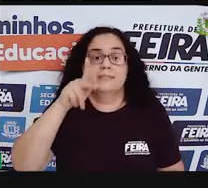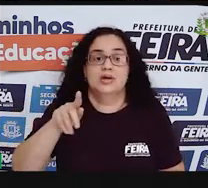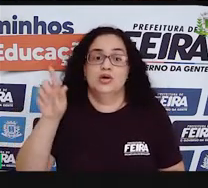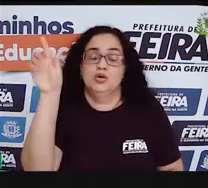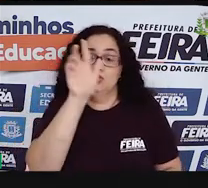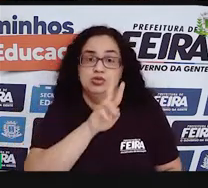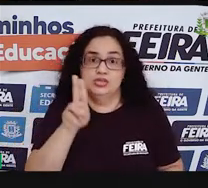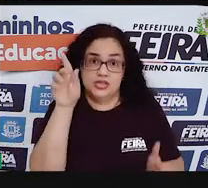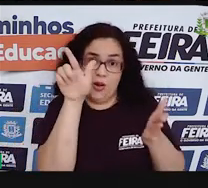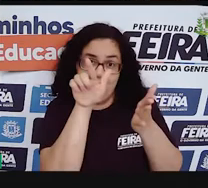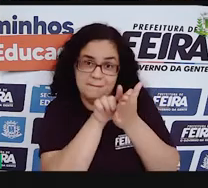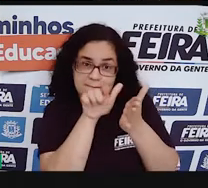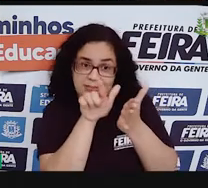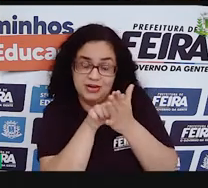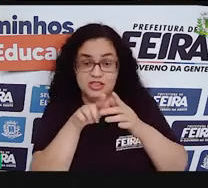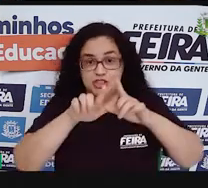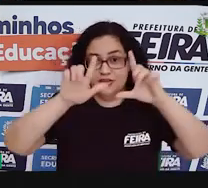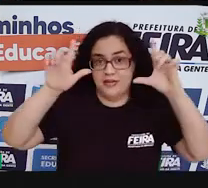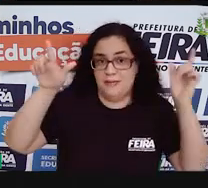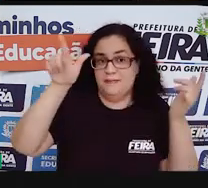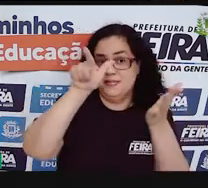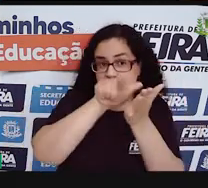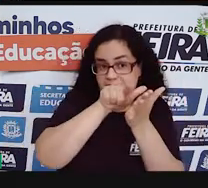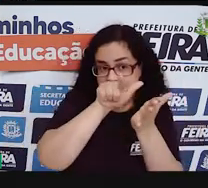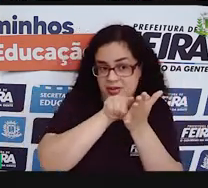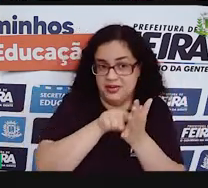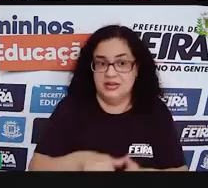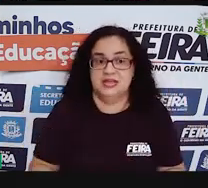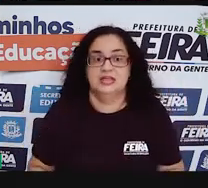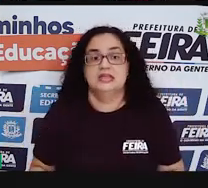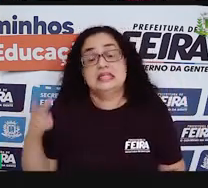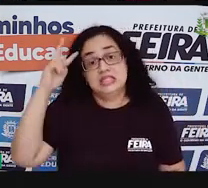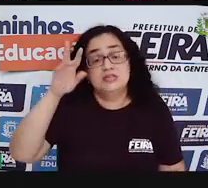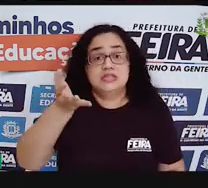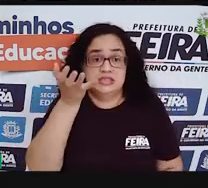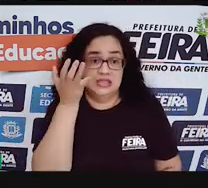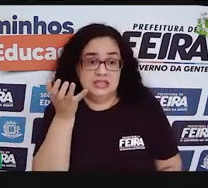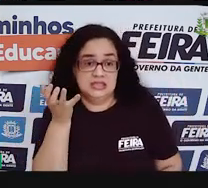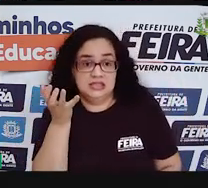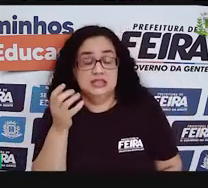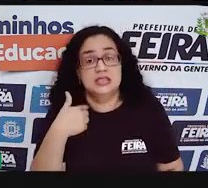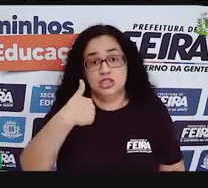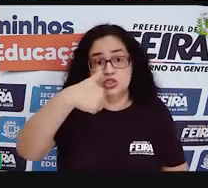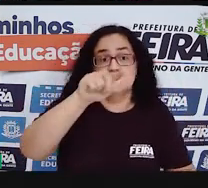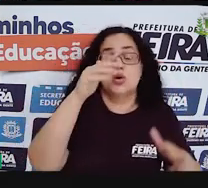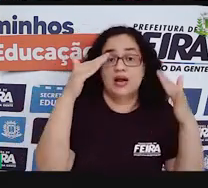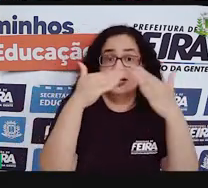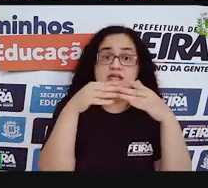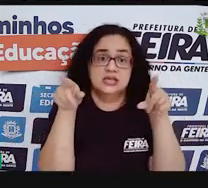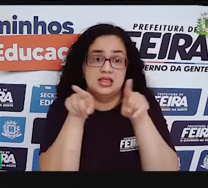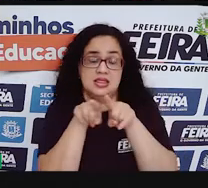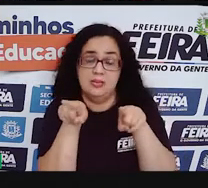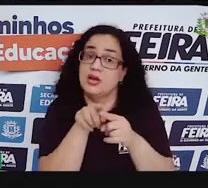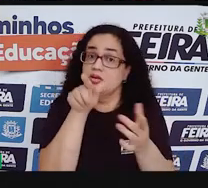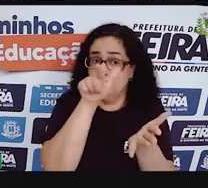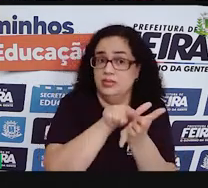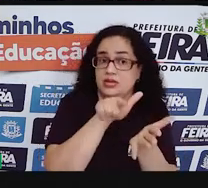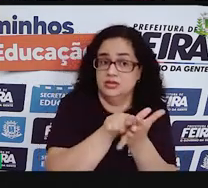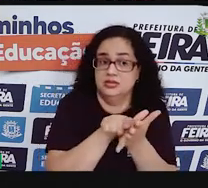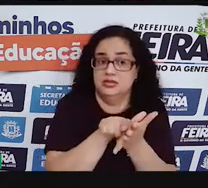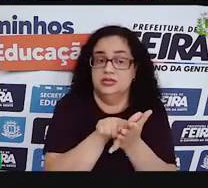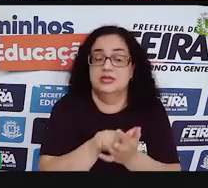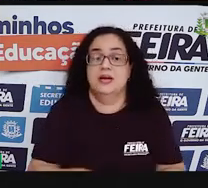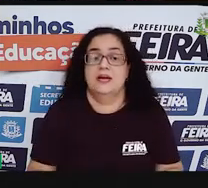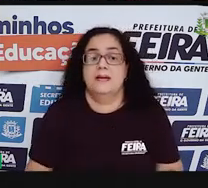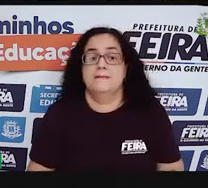utilizar, ó, uma folha de papel. Se você quiser pegar em sua casa também, né, uma folha de papel,